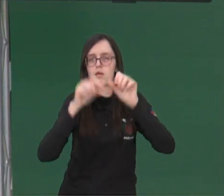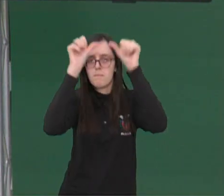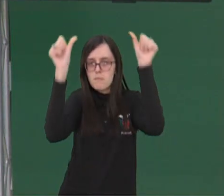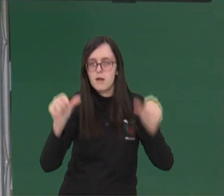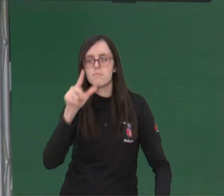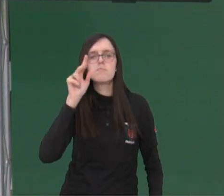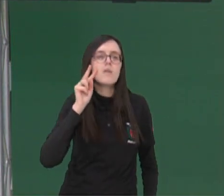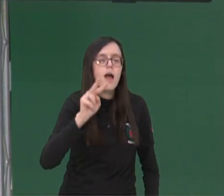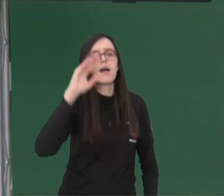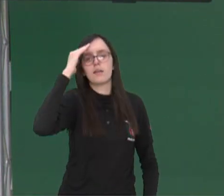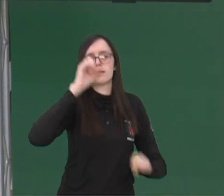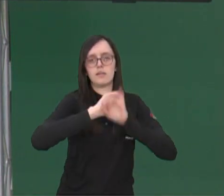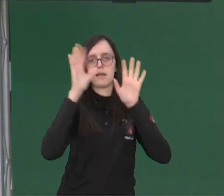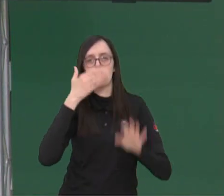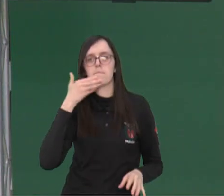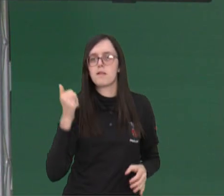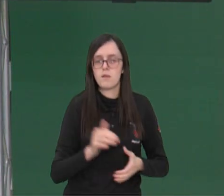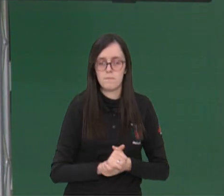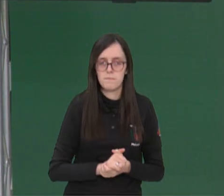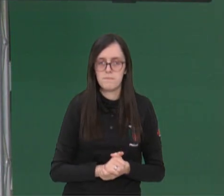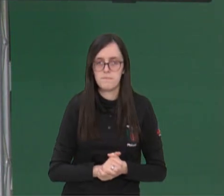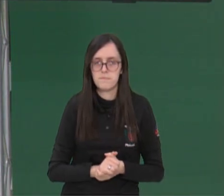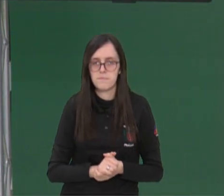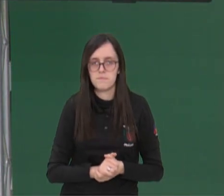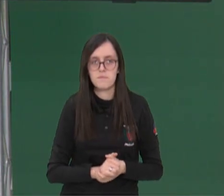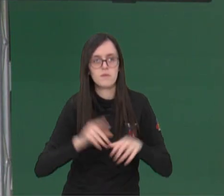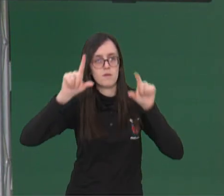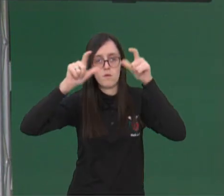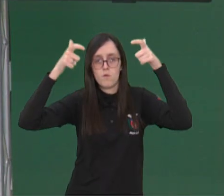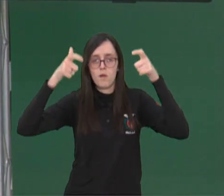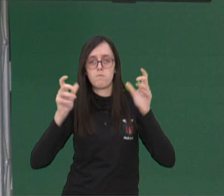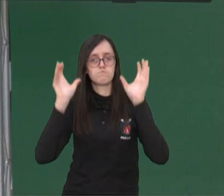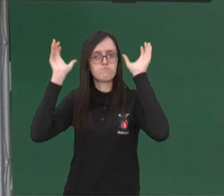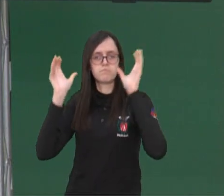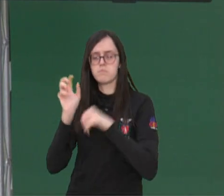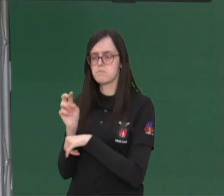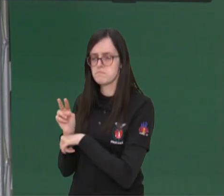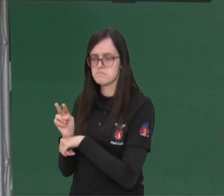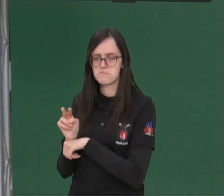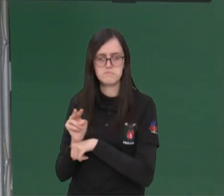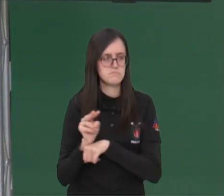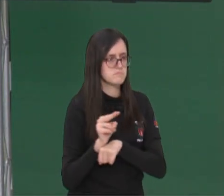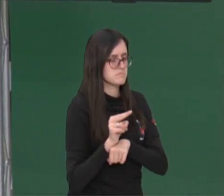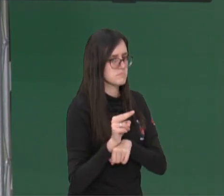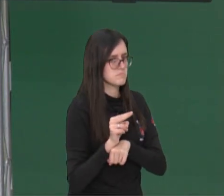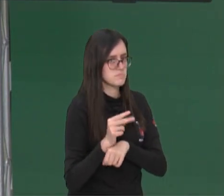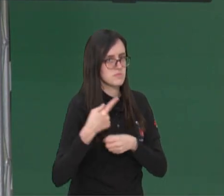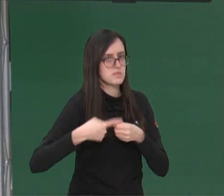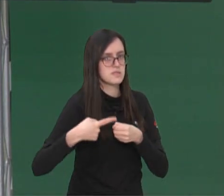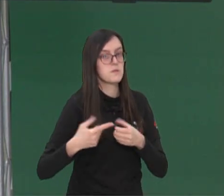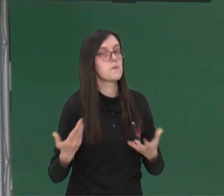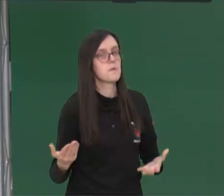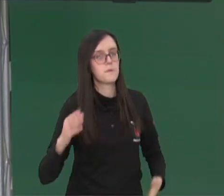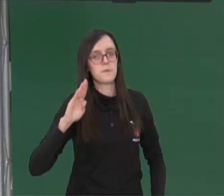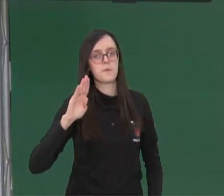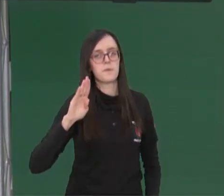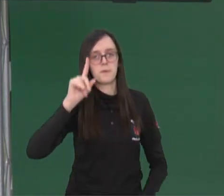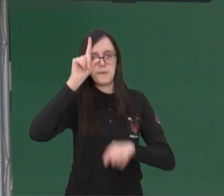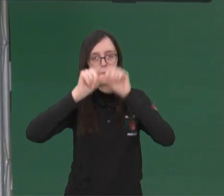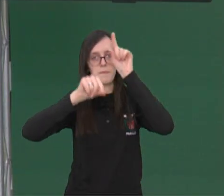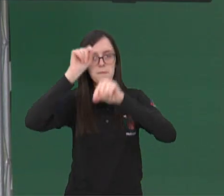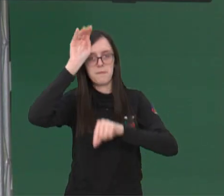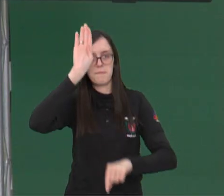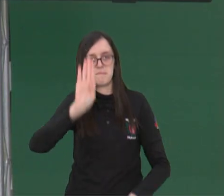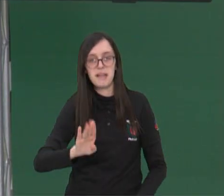você ver isso bem melhor. Então, esse forte deu origem à cidade de Belém, capital do Pará.